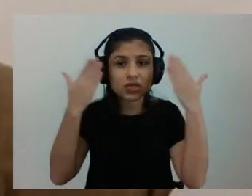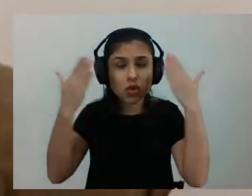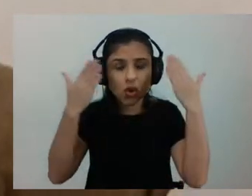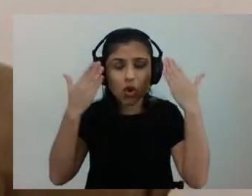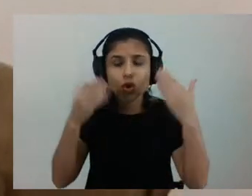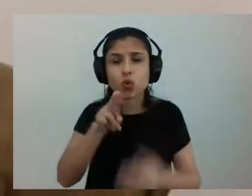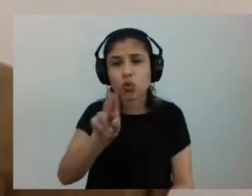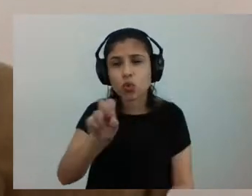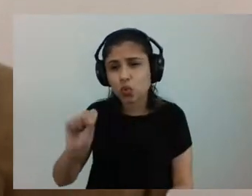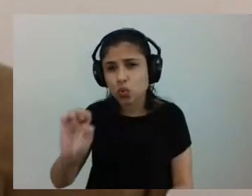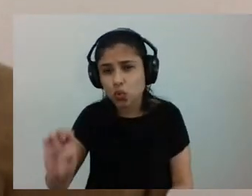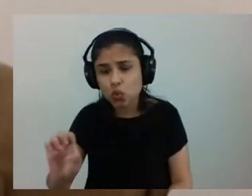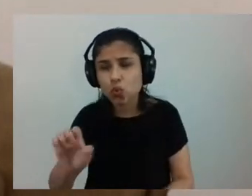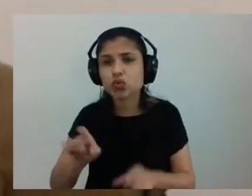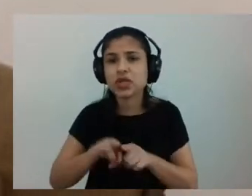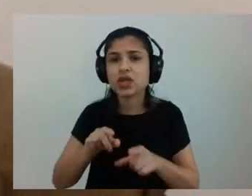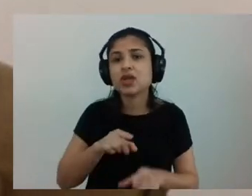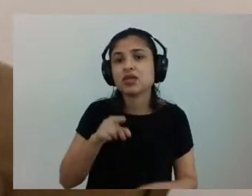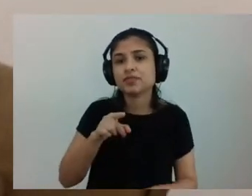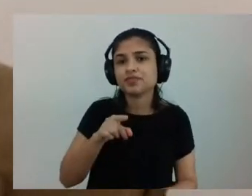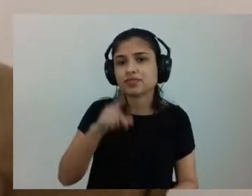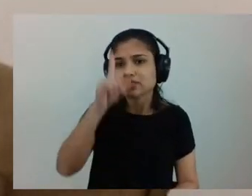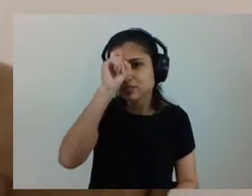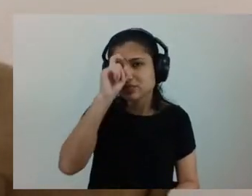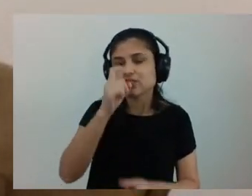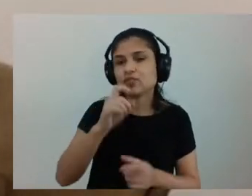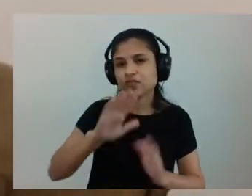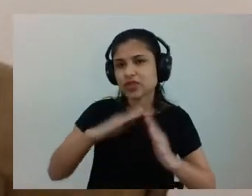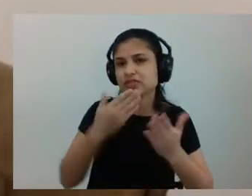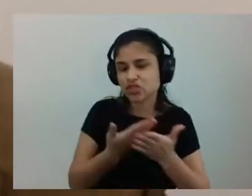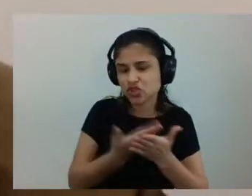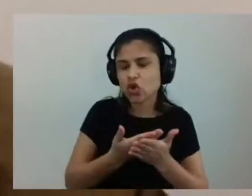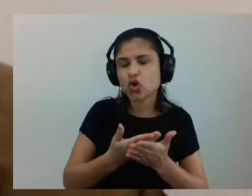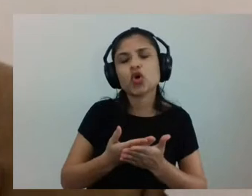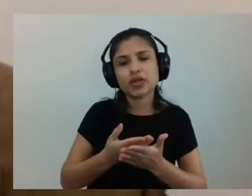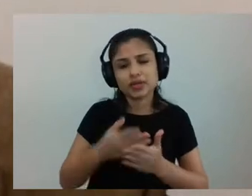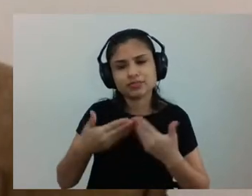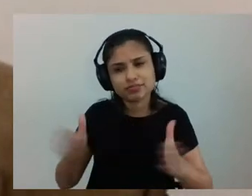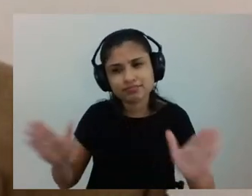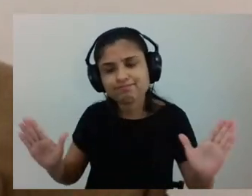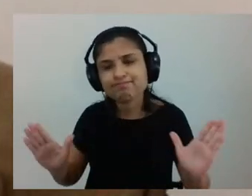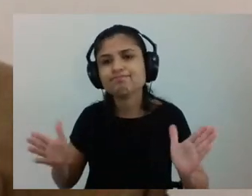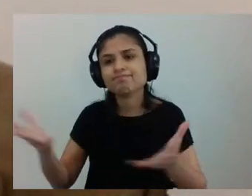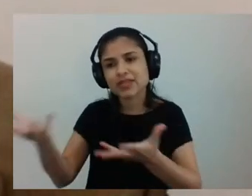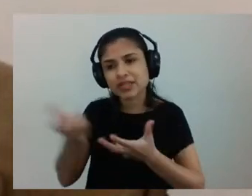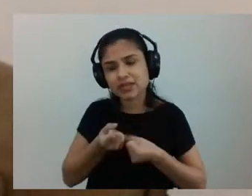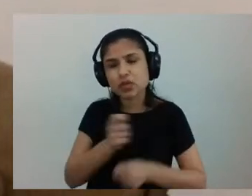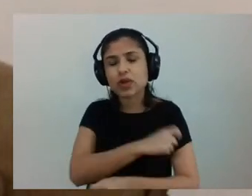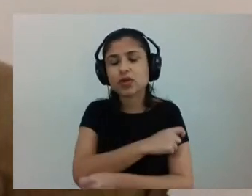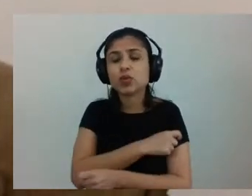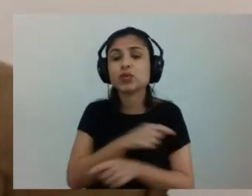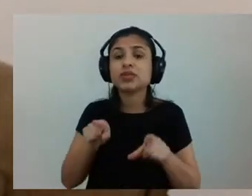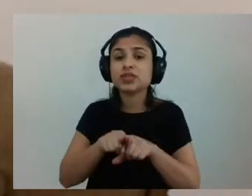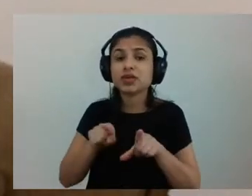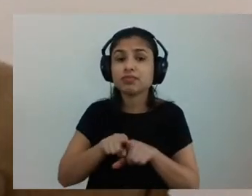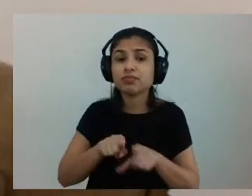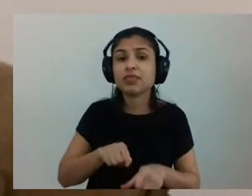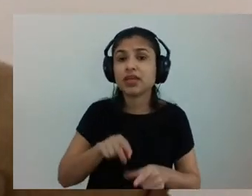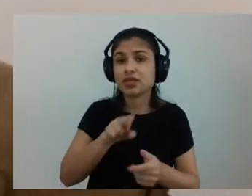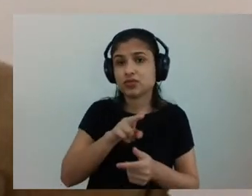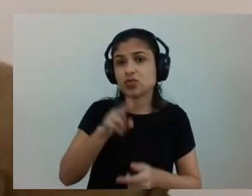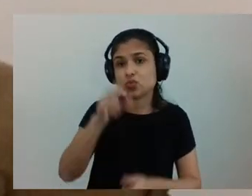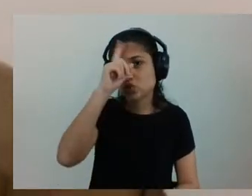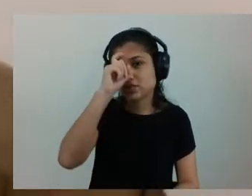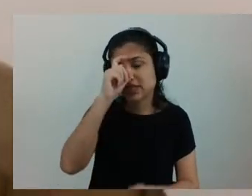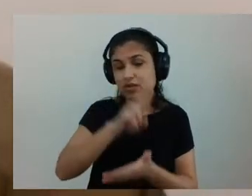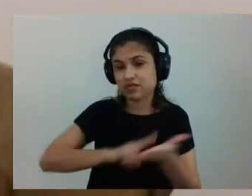UZI, no Hospital Escola, sempre abertos para escutar, ouvir os nossos alunos, também no Hospital Universitário, com psiquiatras que